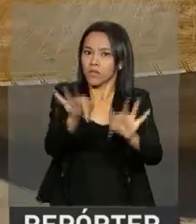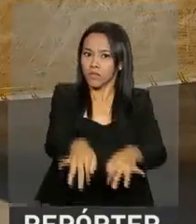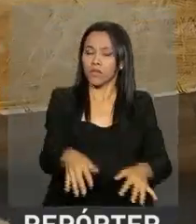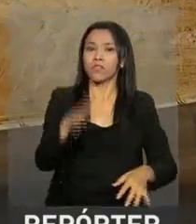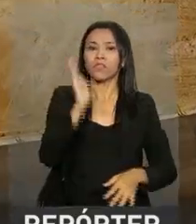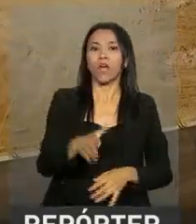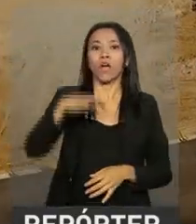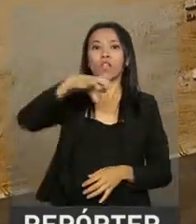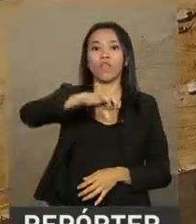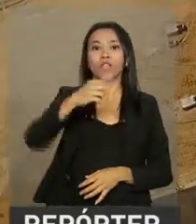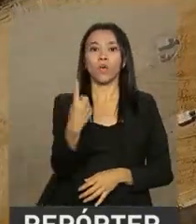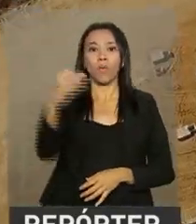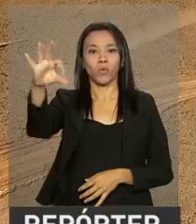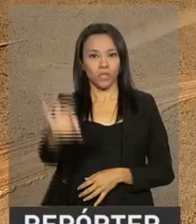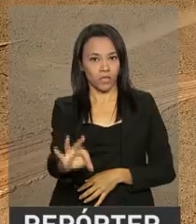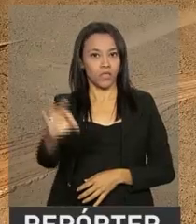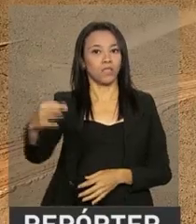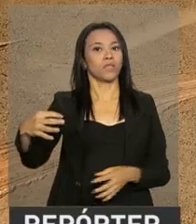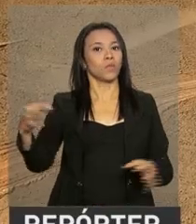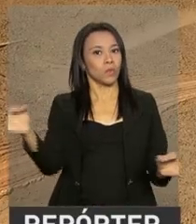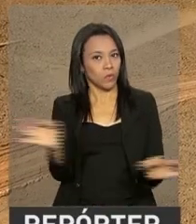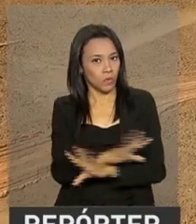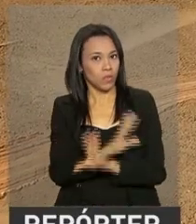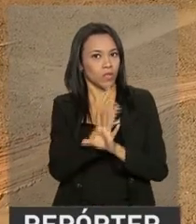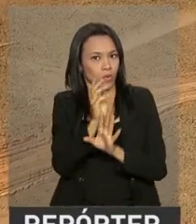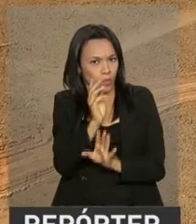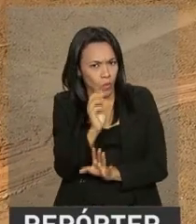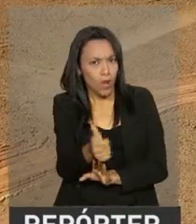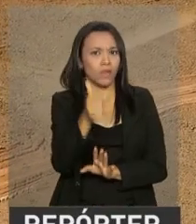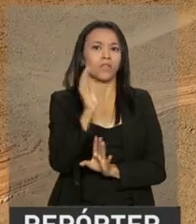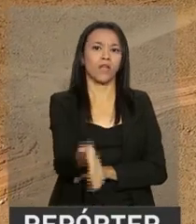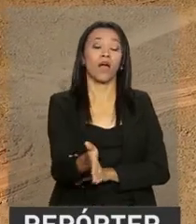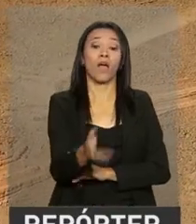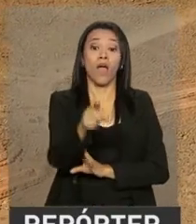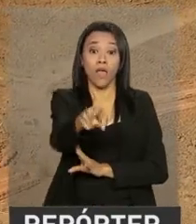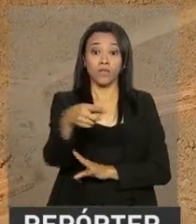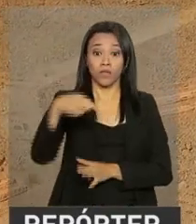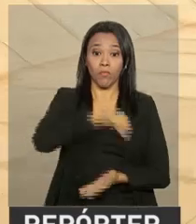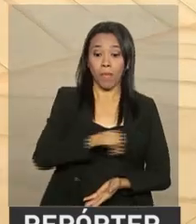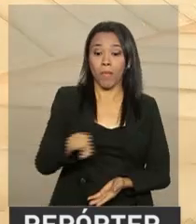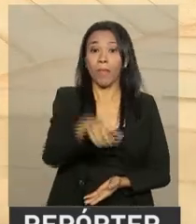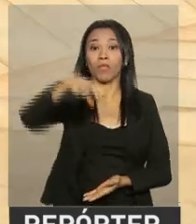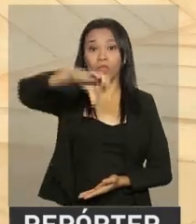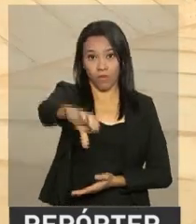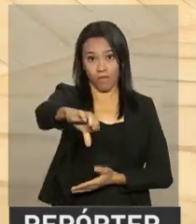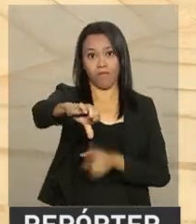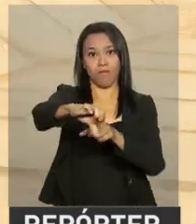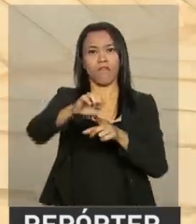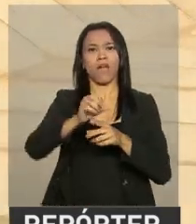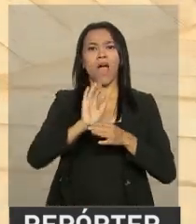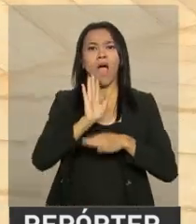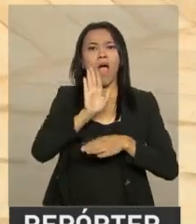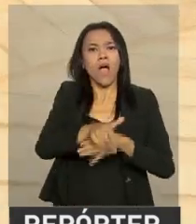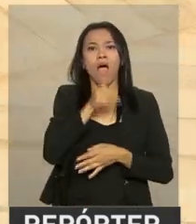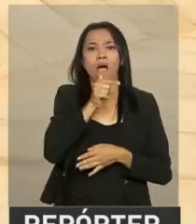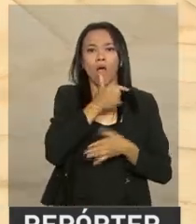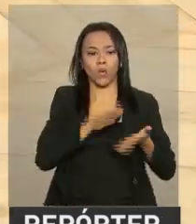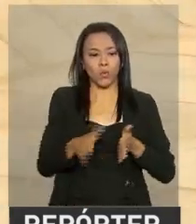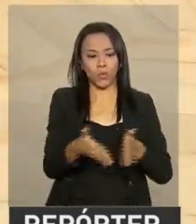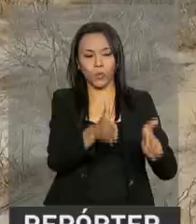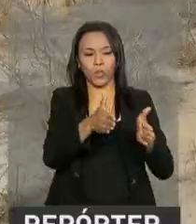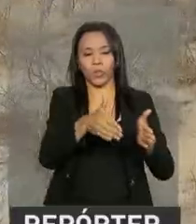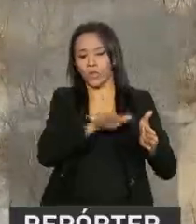de 91% de execução. Essa, que é uma das 9 estações de bombeamento, vai ajudar a água do Velho Chico